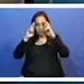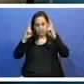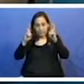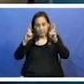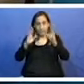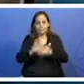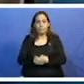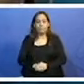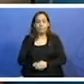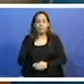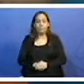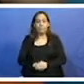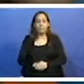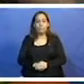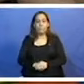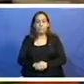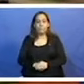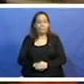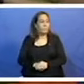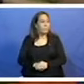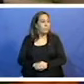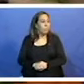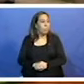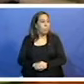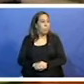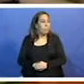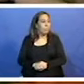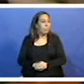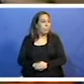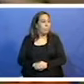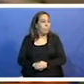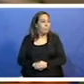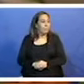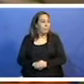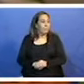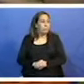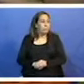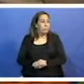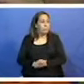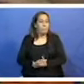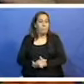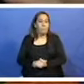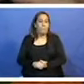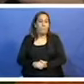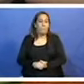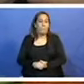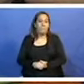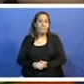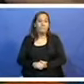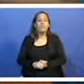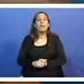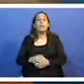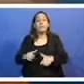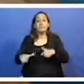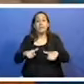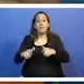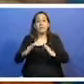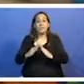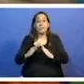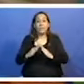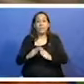Respeitar, certo? E conversar para poder compreender o outro. E aí, vai ficar para a